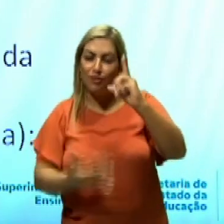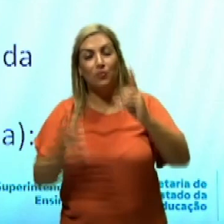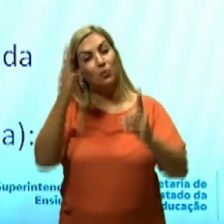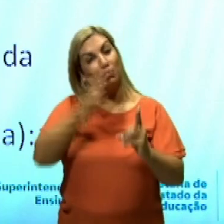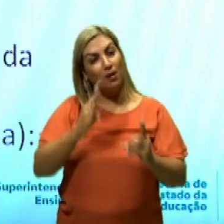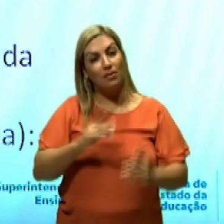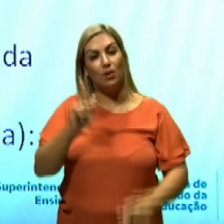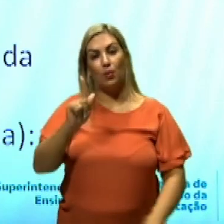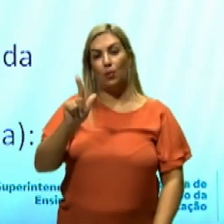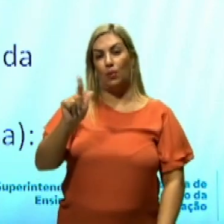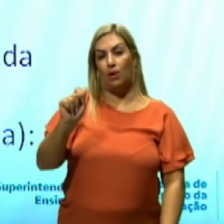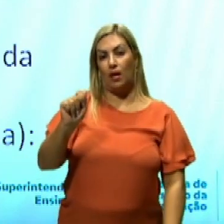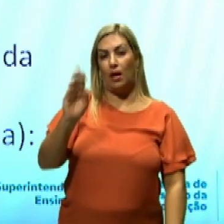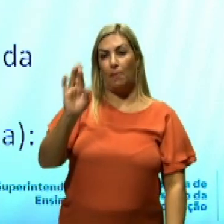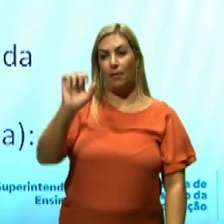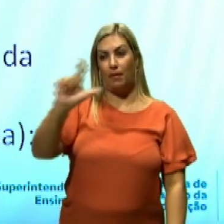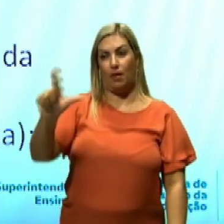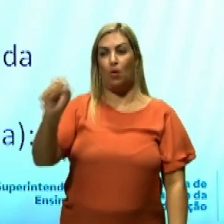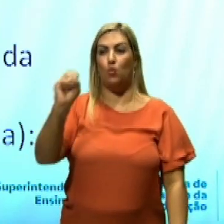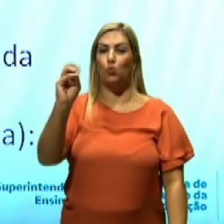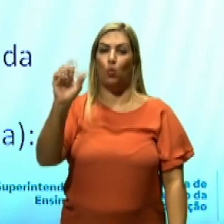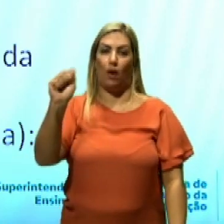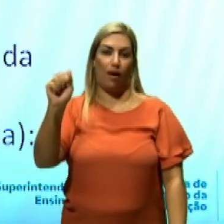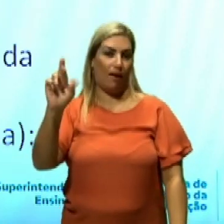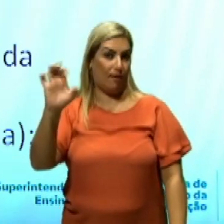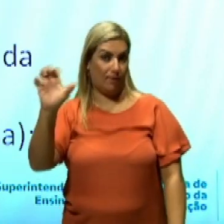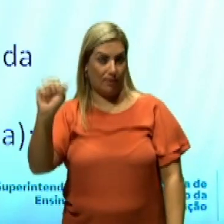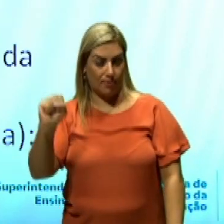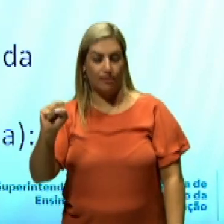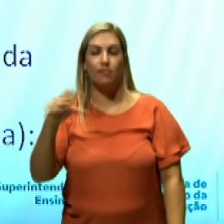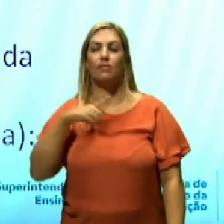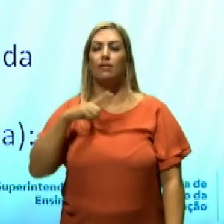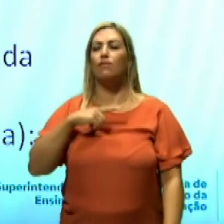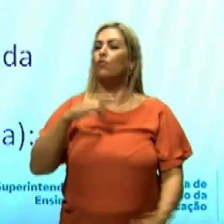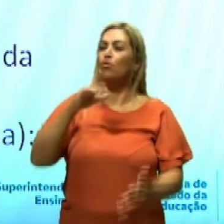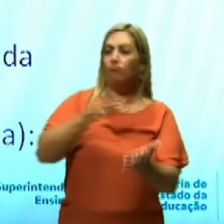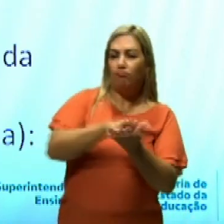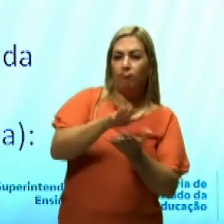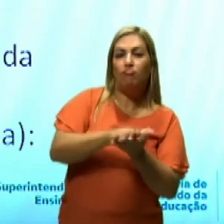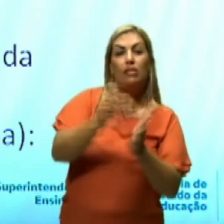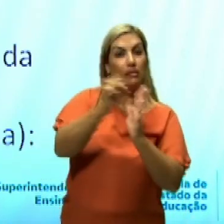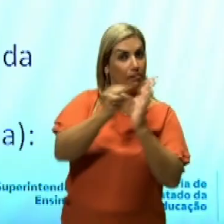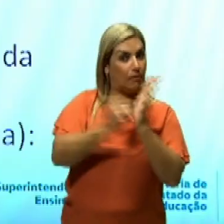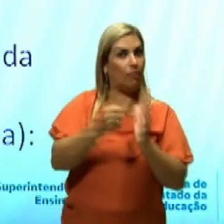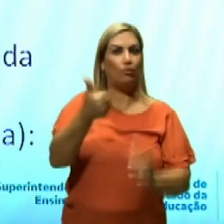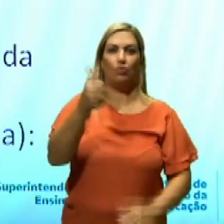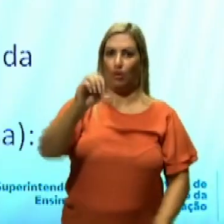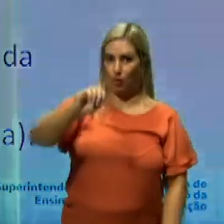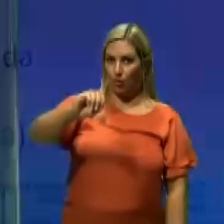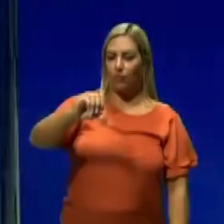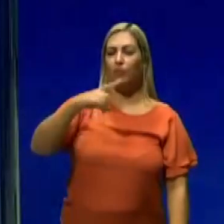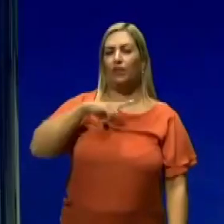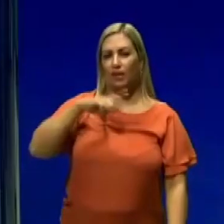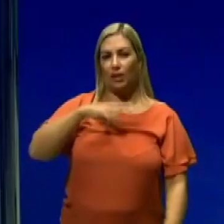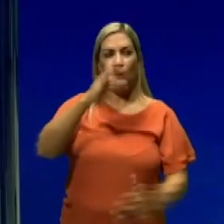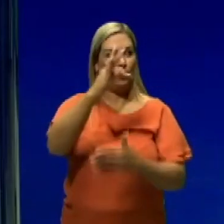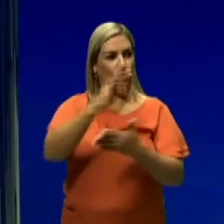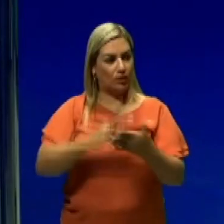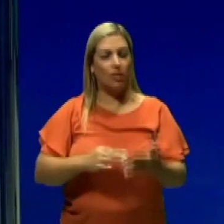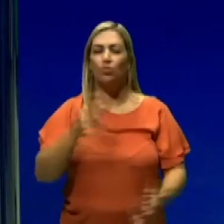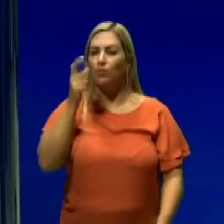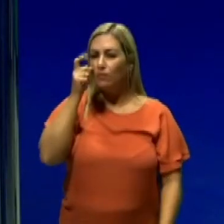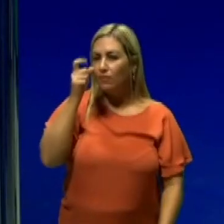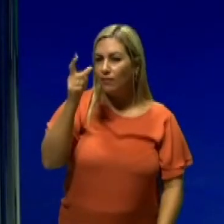de gabriel soares de sousa que foi impresso já no século 19 e aí é é um